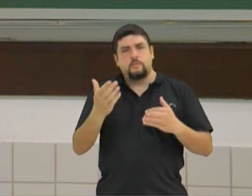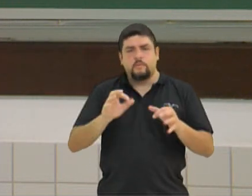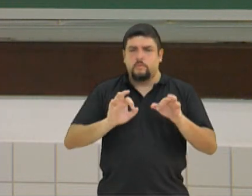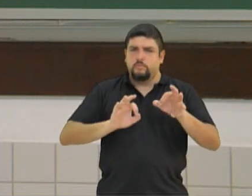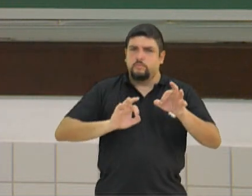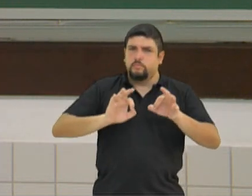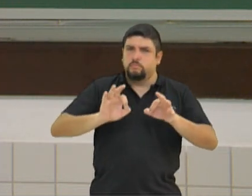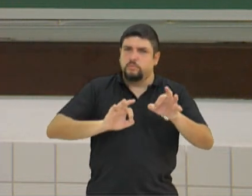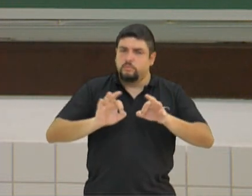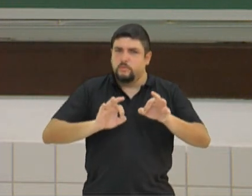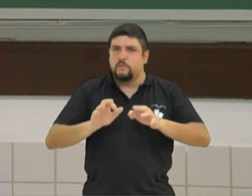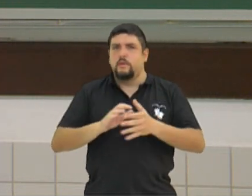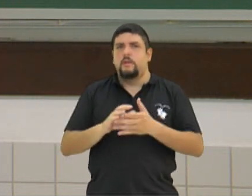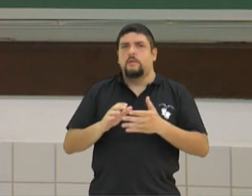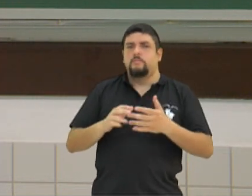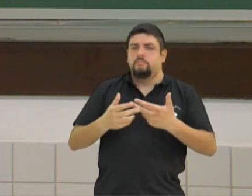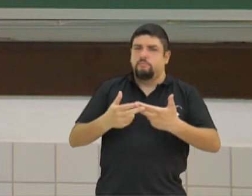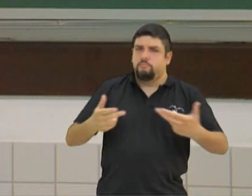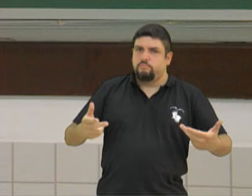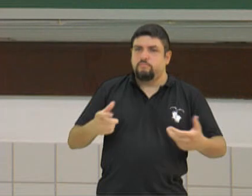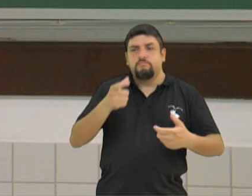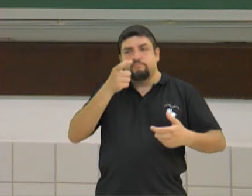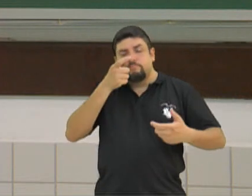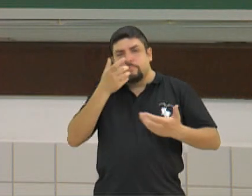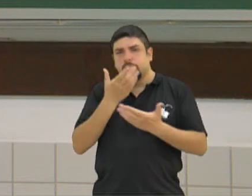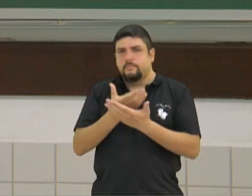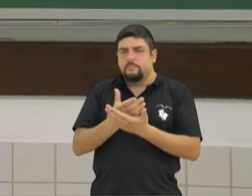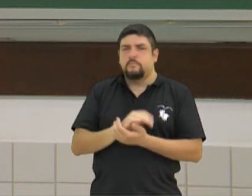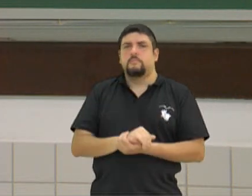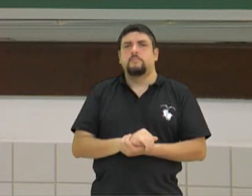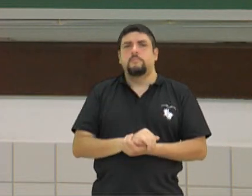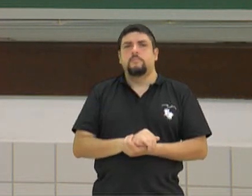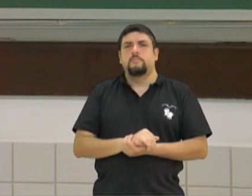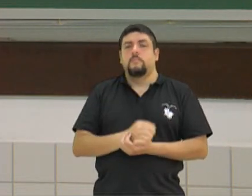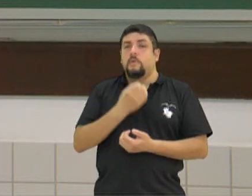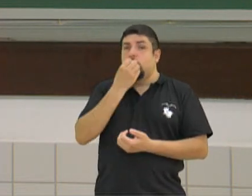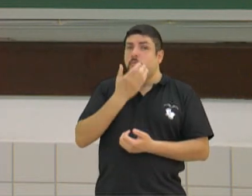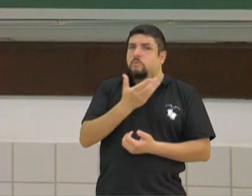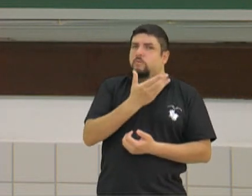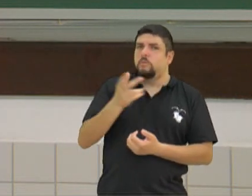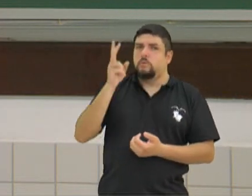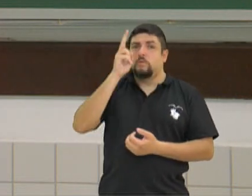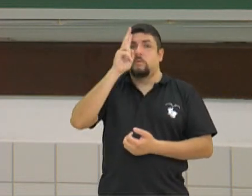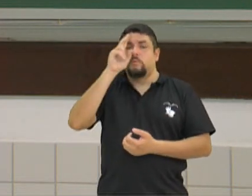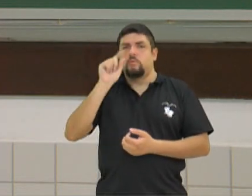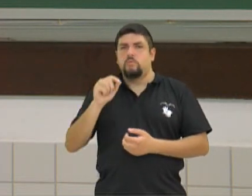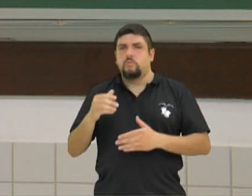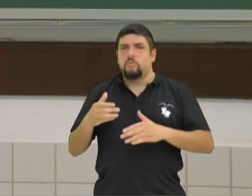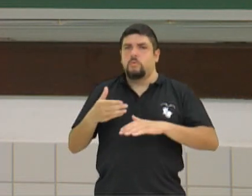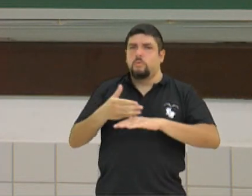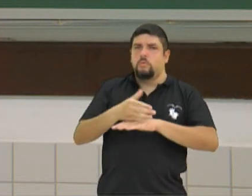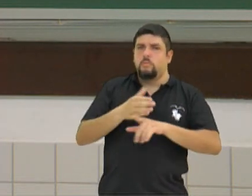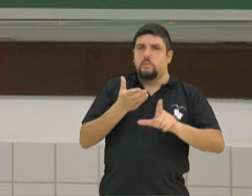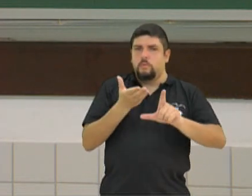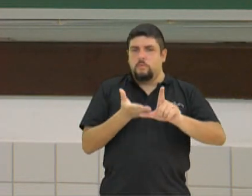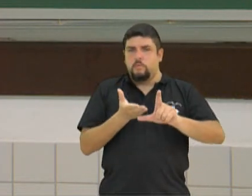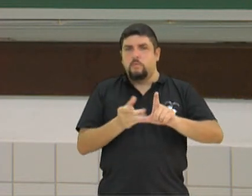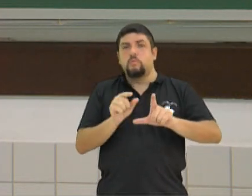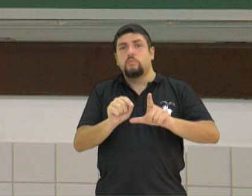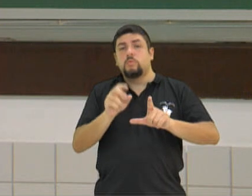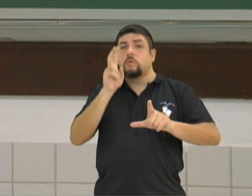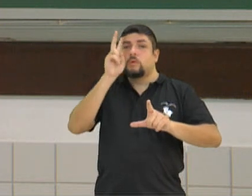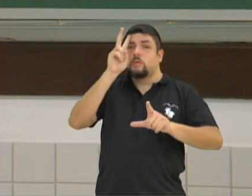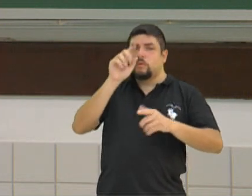uma videoaula. É sempre bom a gente fazer aquele lembrete para os estudantes que têm acesso ao aplicativo do Google Classroom não se esquecerem